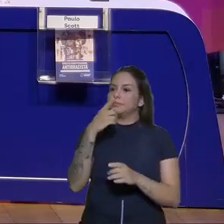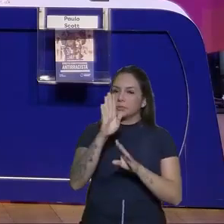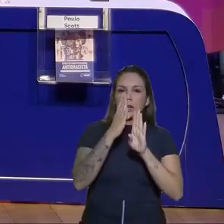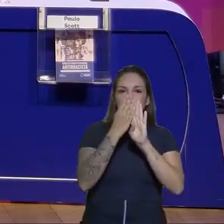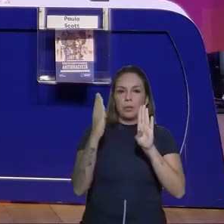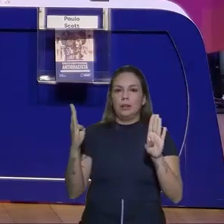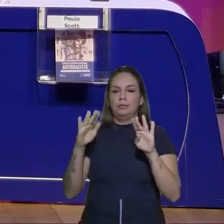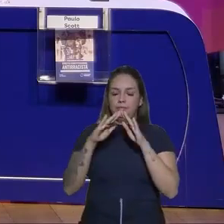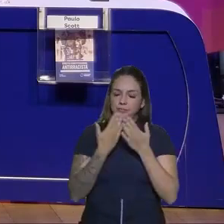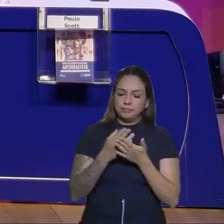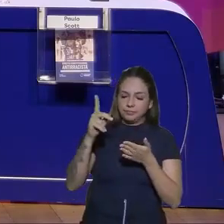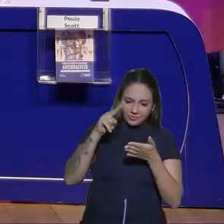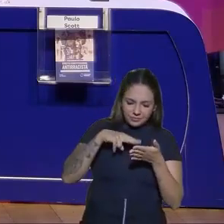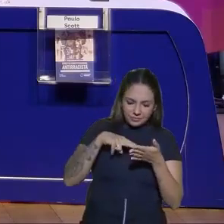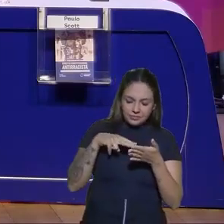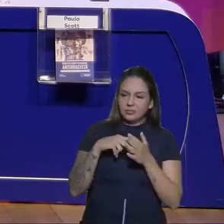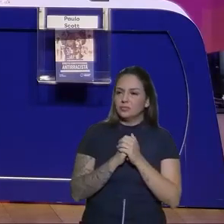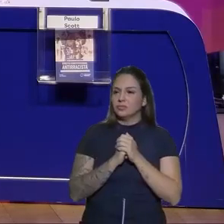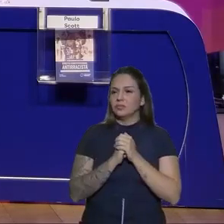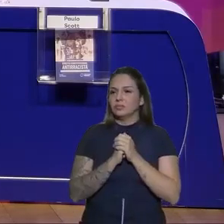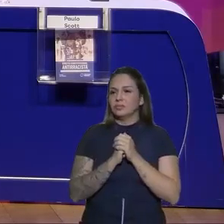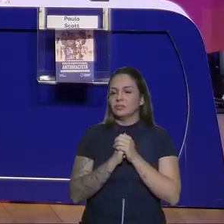para a biblioteca, ficava lendo. Então,